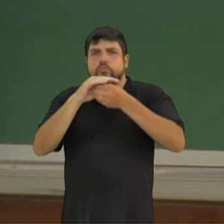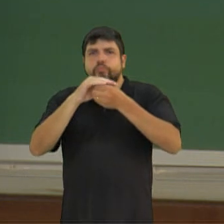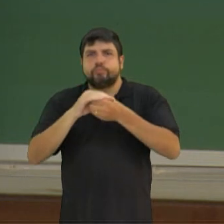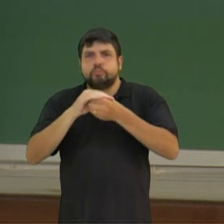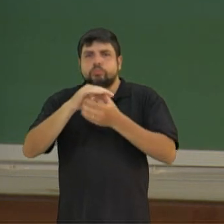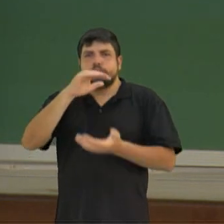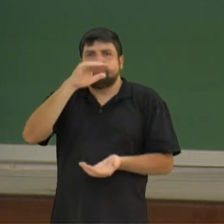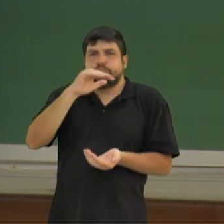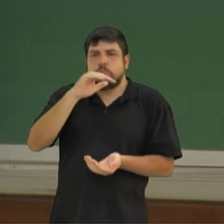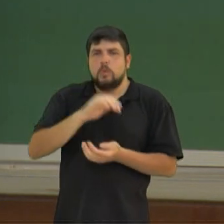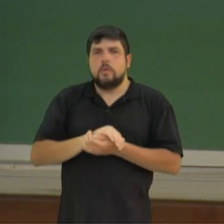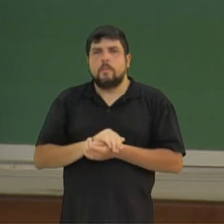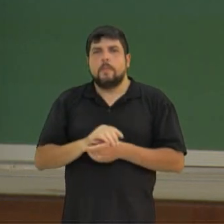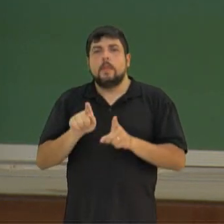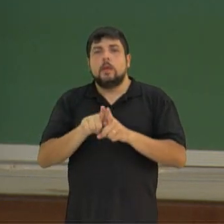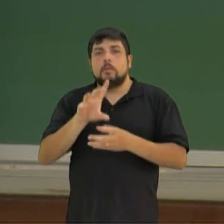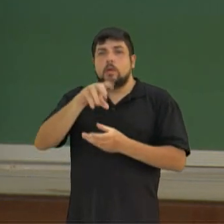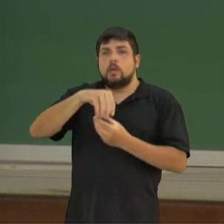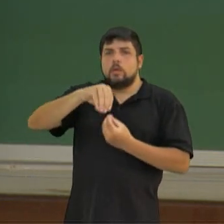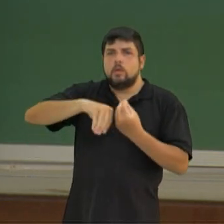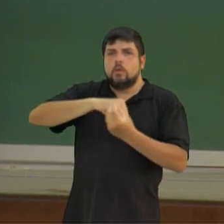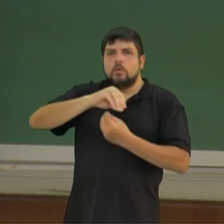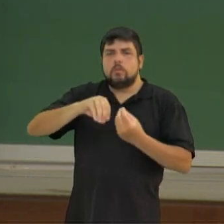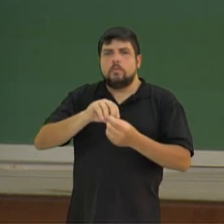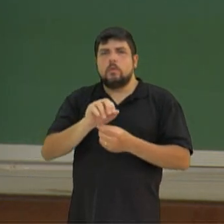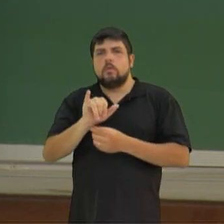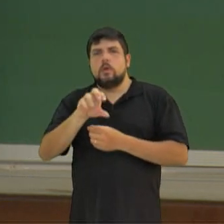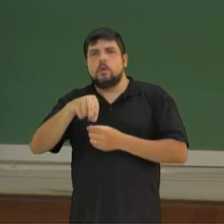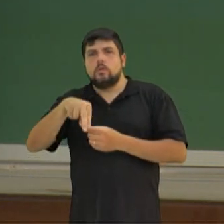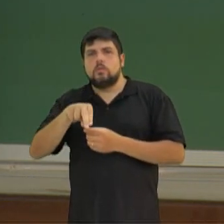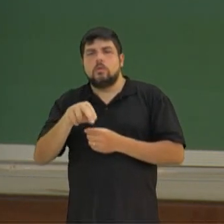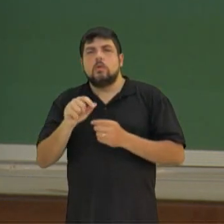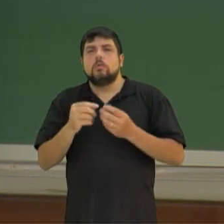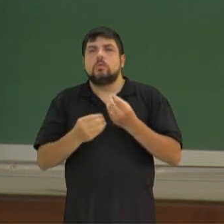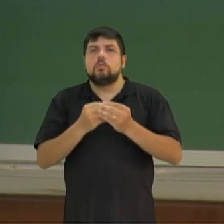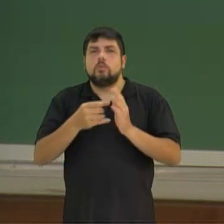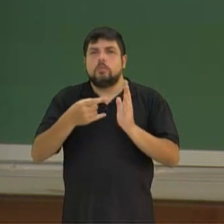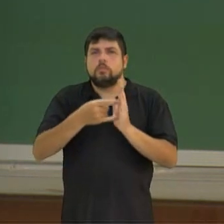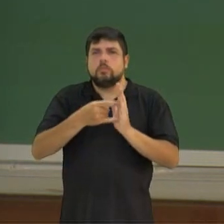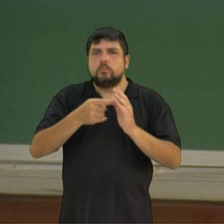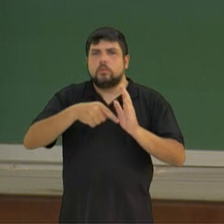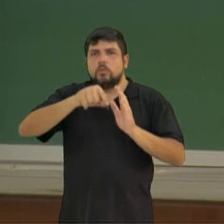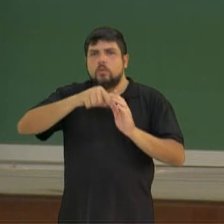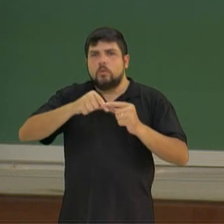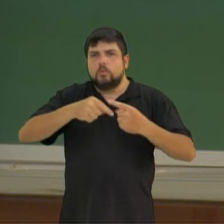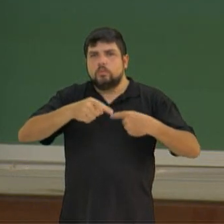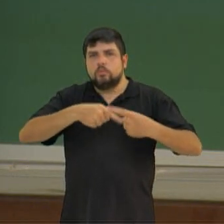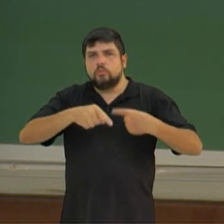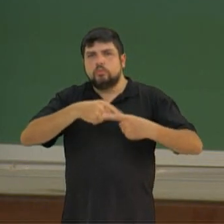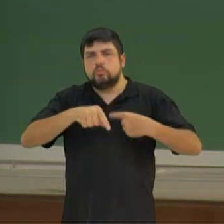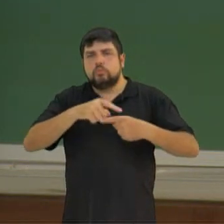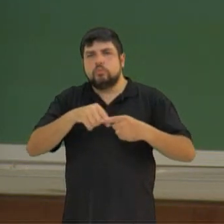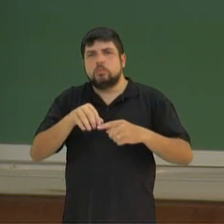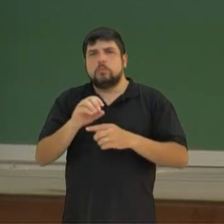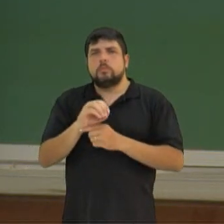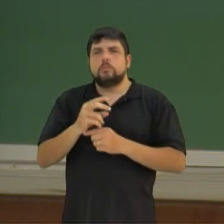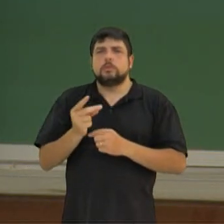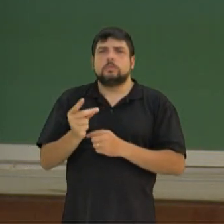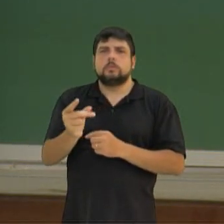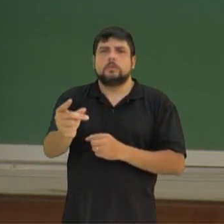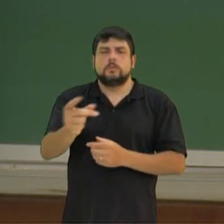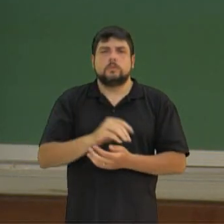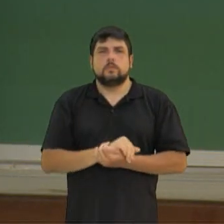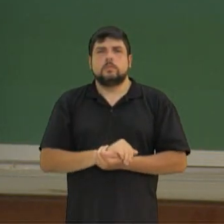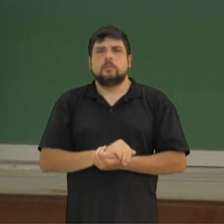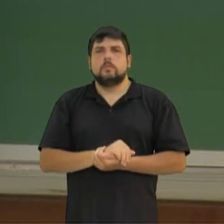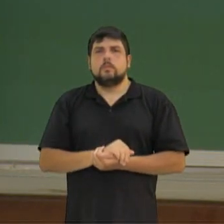meio pelo qual os íons circulam entre as soluções para manter a nossa pilha com as soluções neutras e que ela dure mais tempo. Não